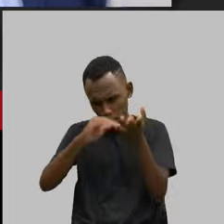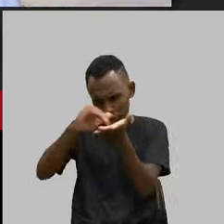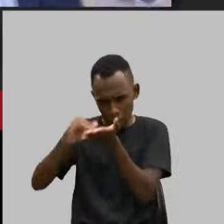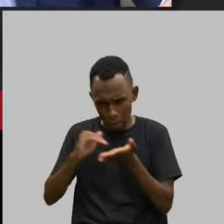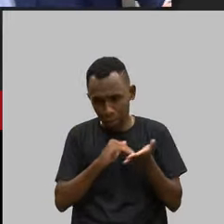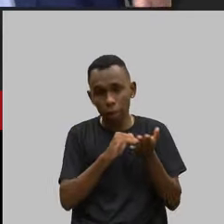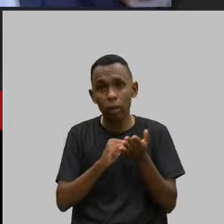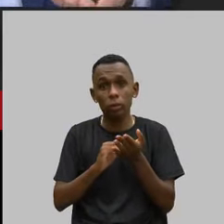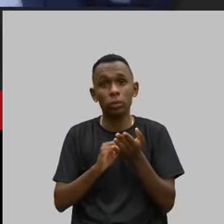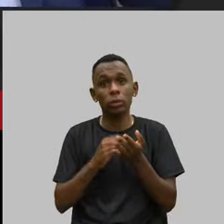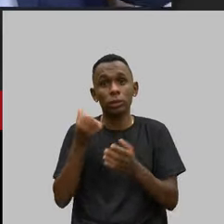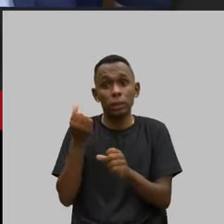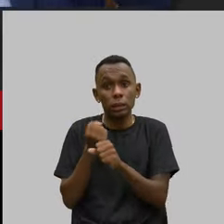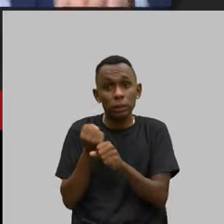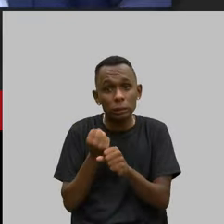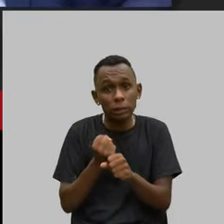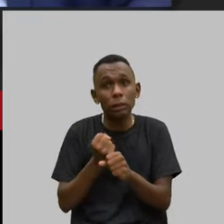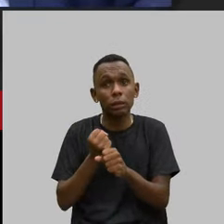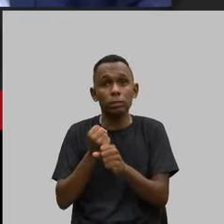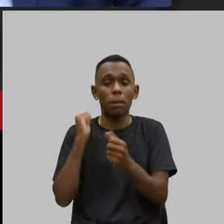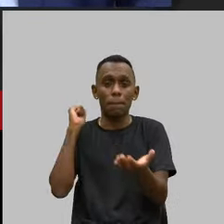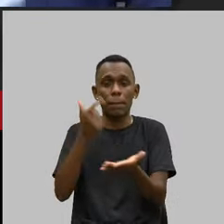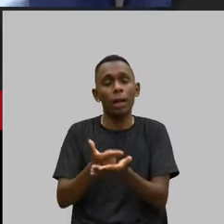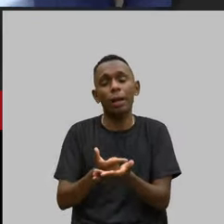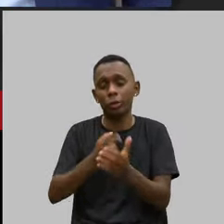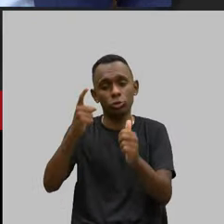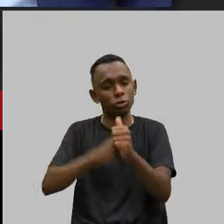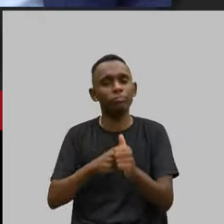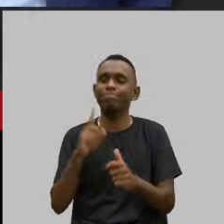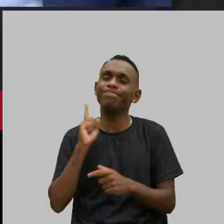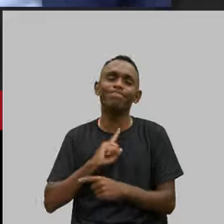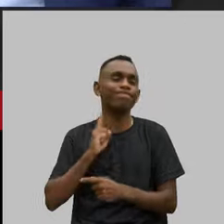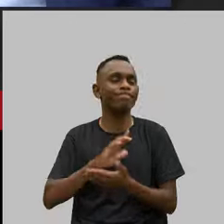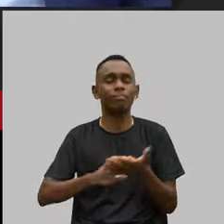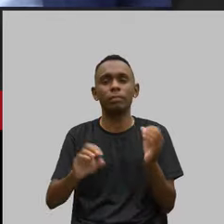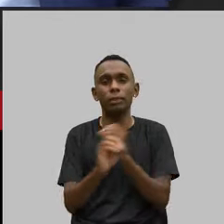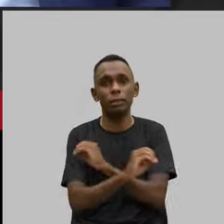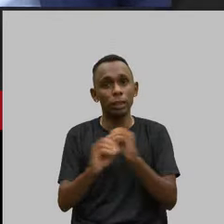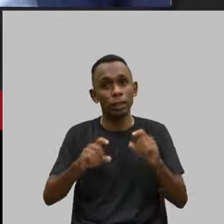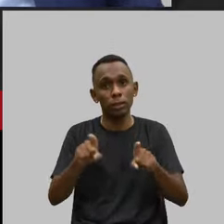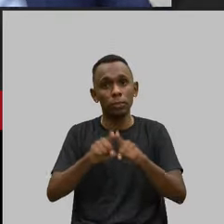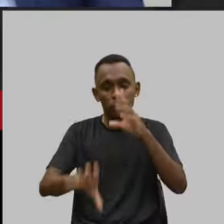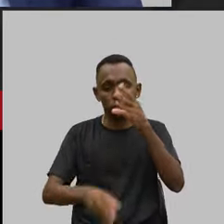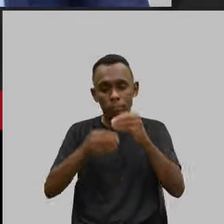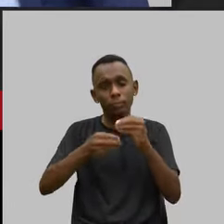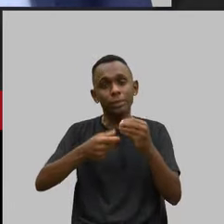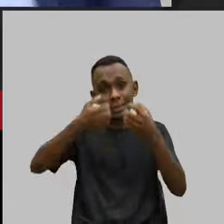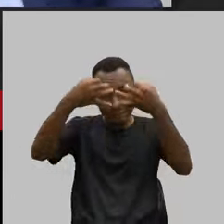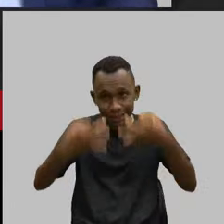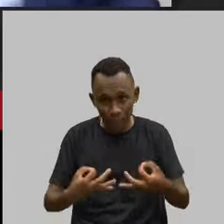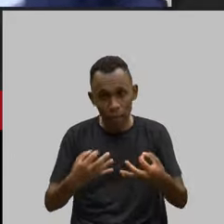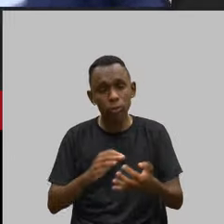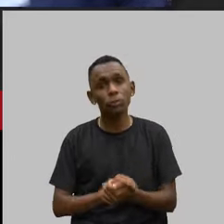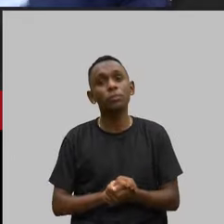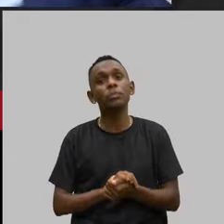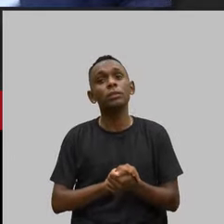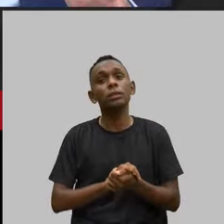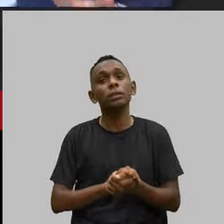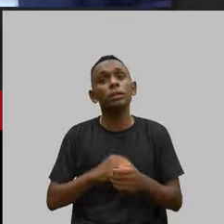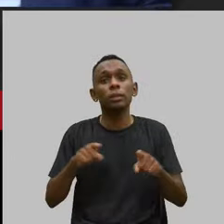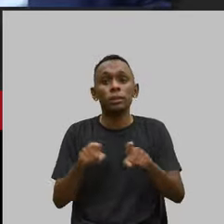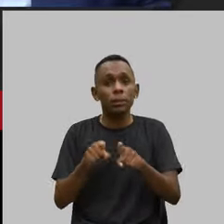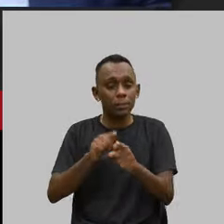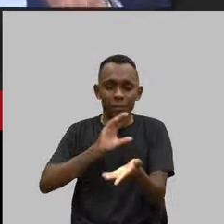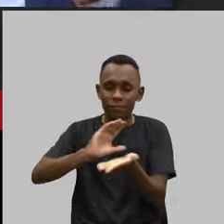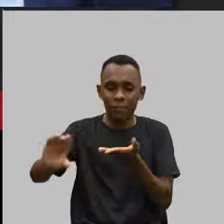6 anos sem pagar dívida de Minas sem recomposição devida sem investimentos na